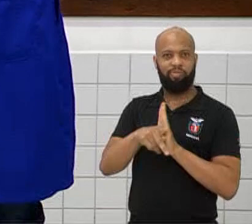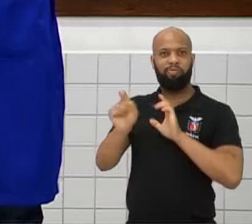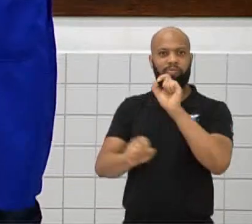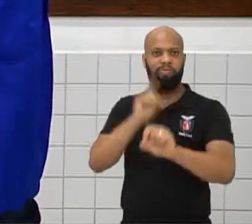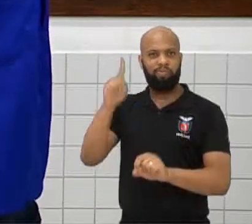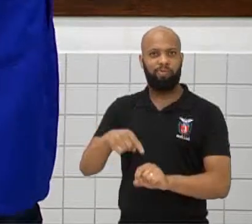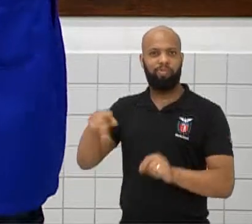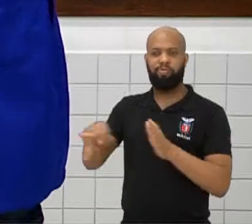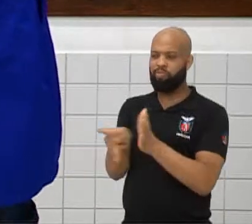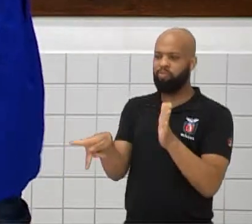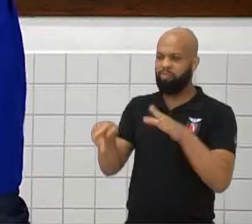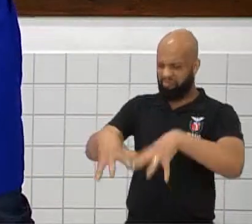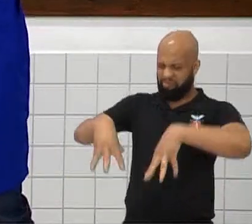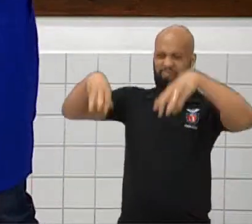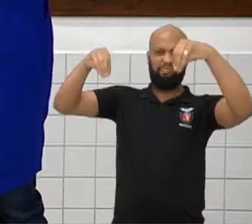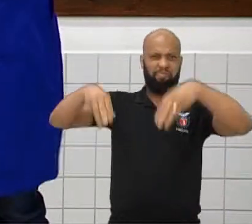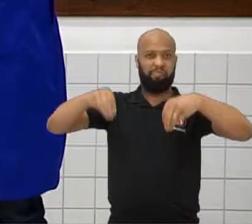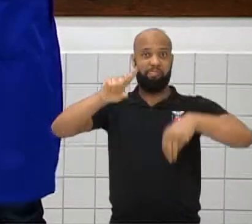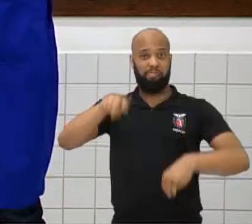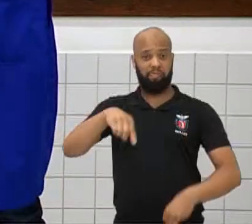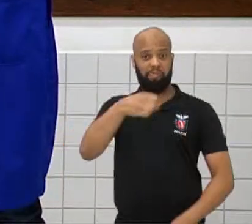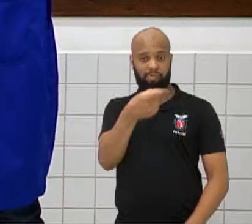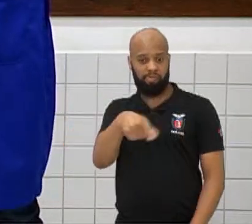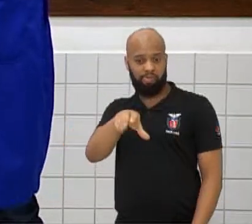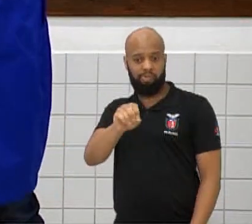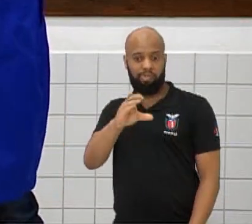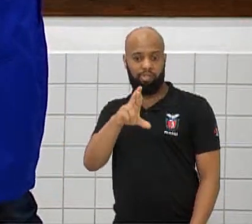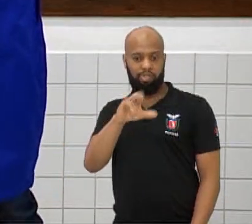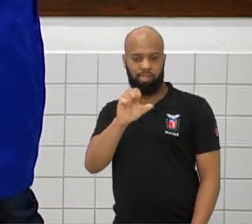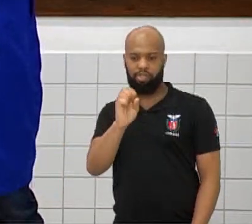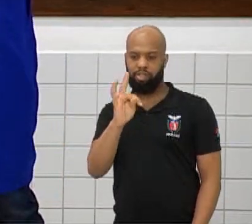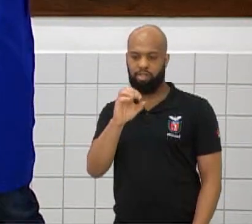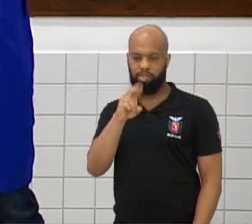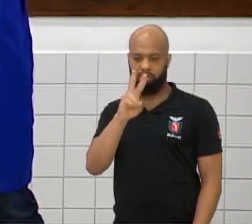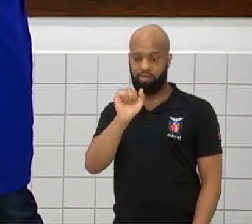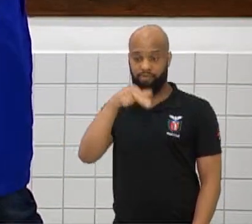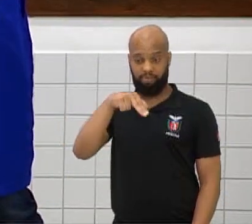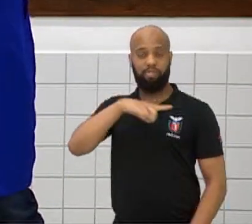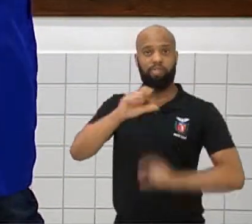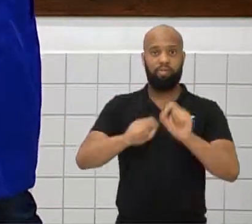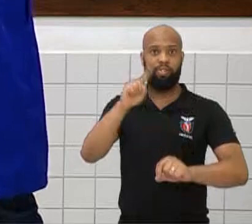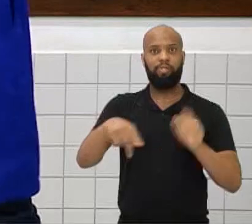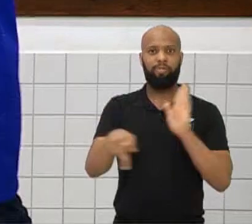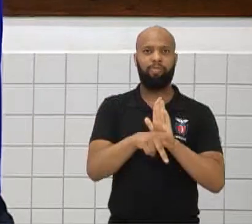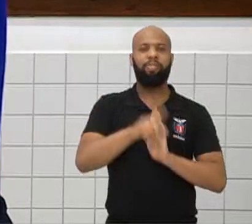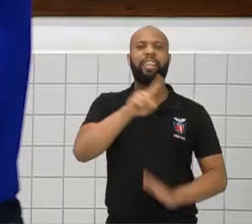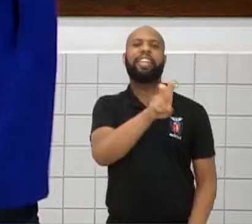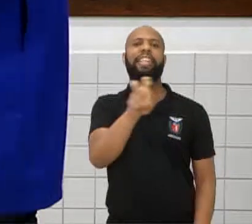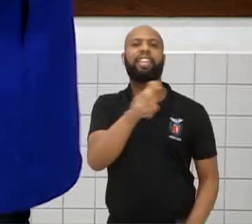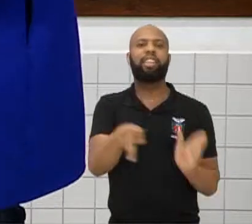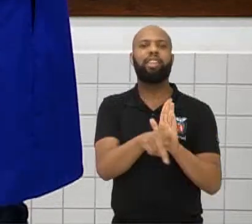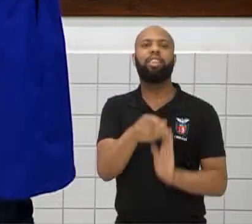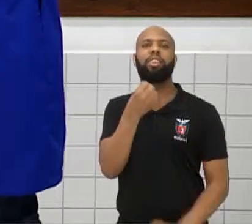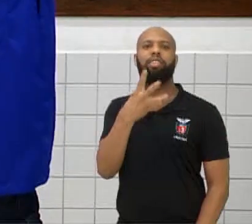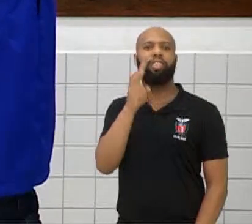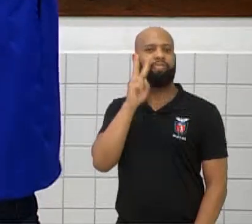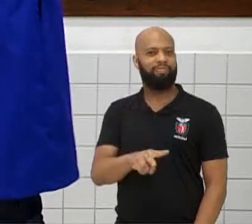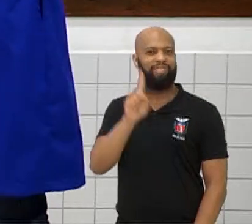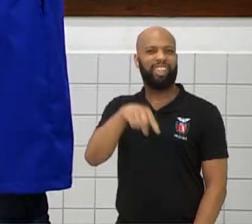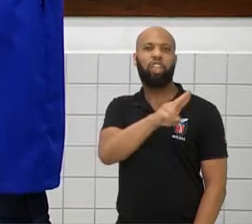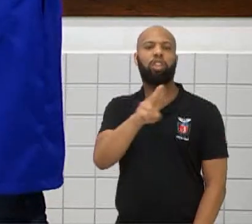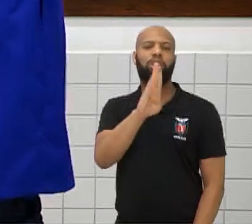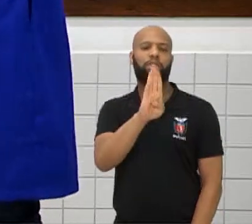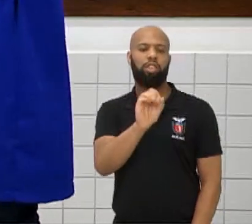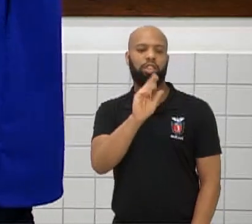Cristóvão, o Palácio de São Cristóvão, então passou a ser a Quinta da Boa Vista, a residência oficial, Rodrigo. Então é aqui